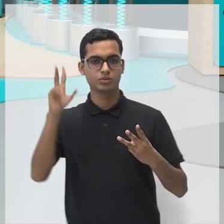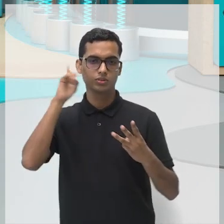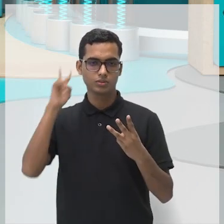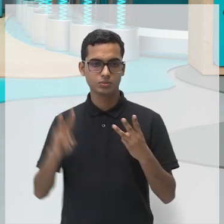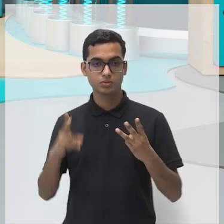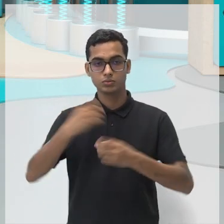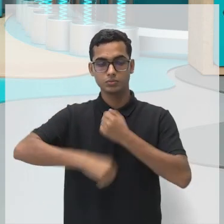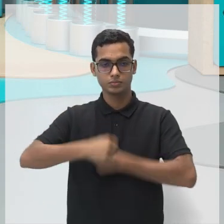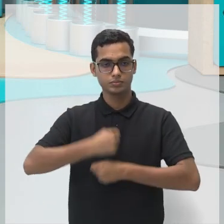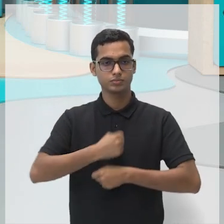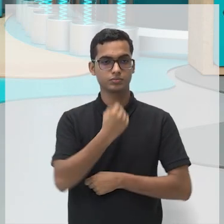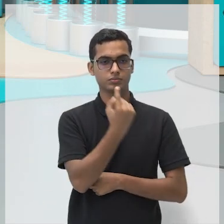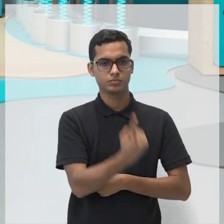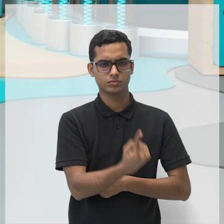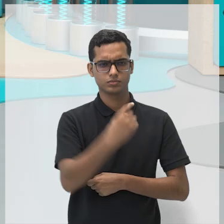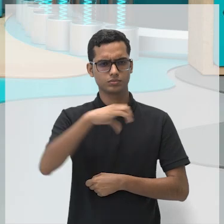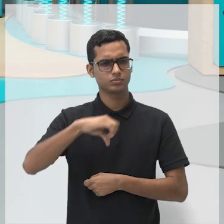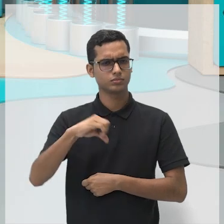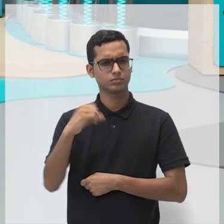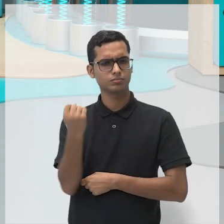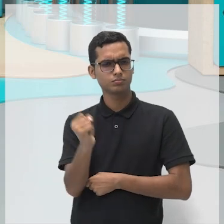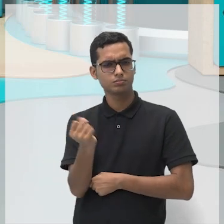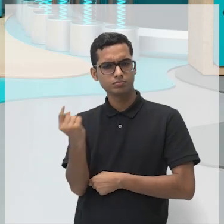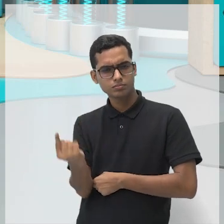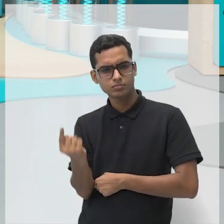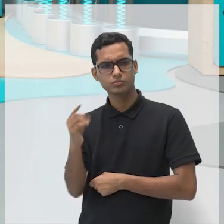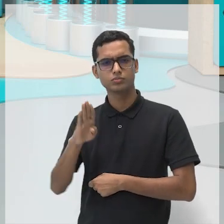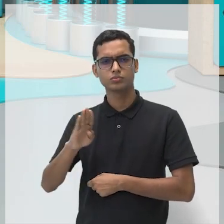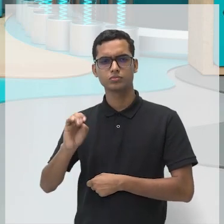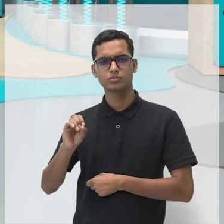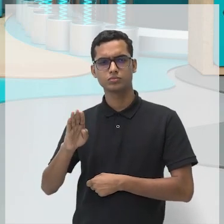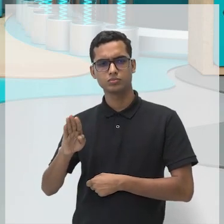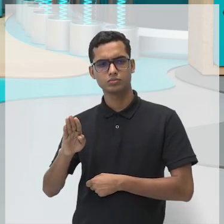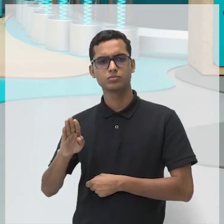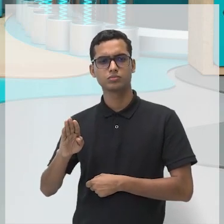em 1981, Bob Gansey e Charlie Gaines,